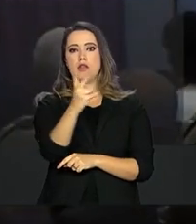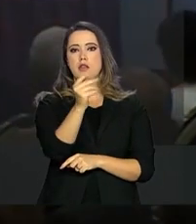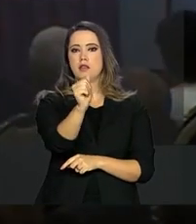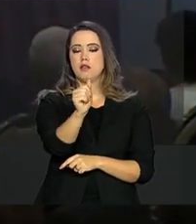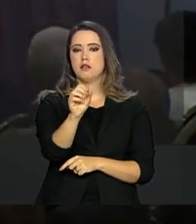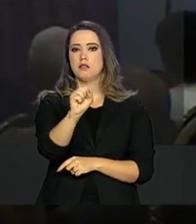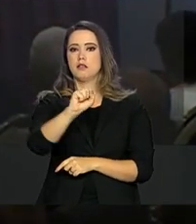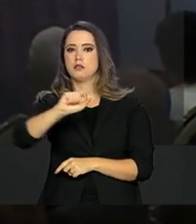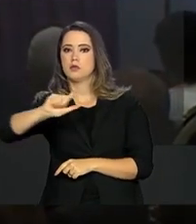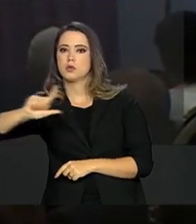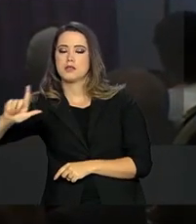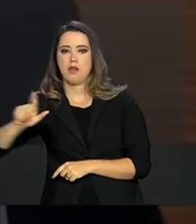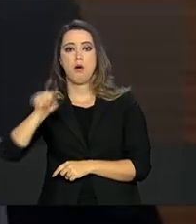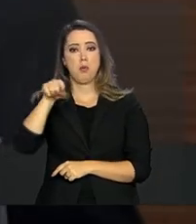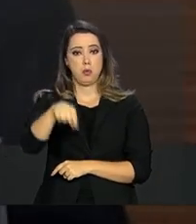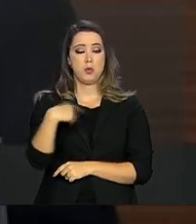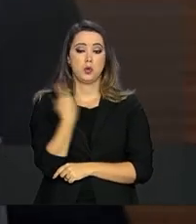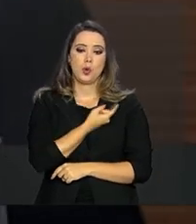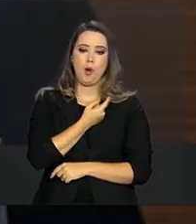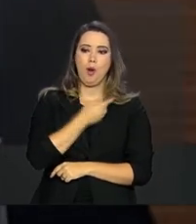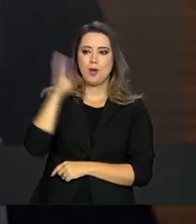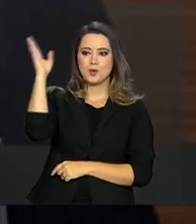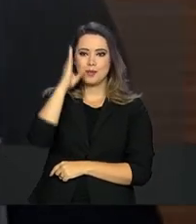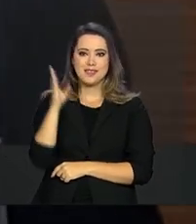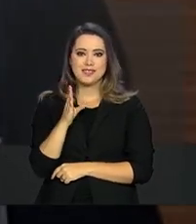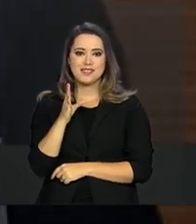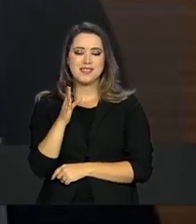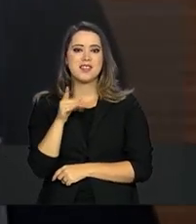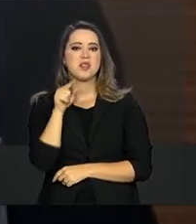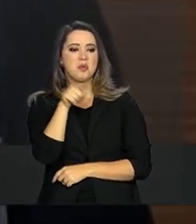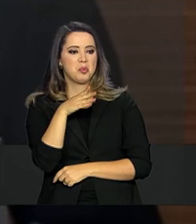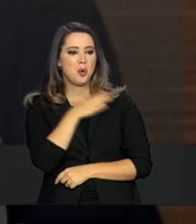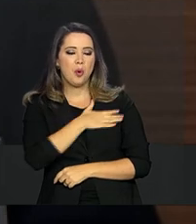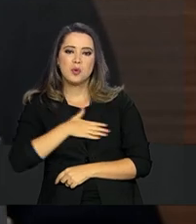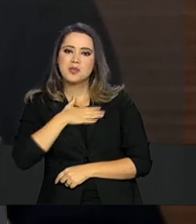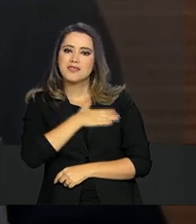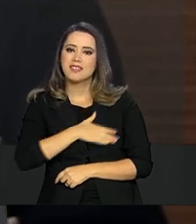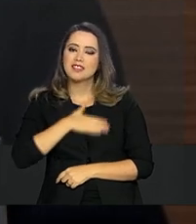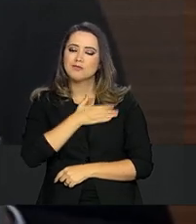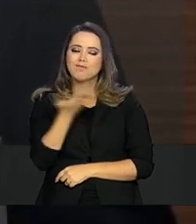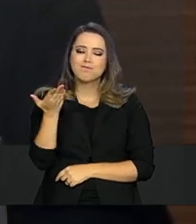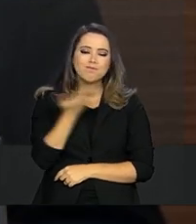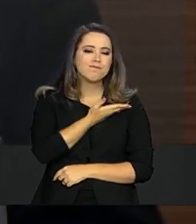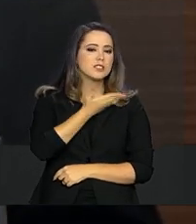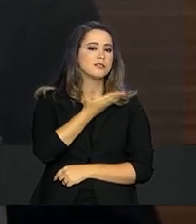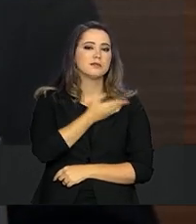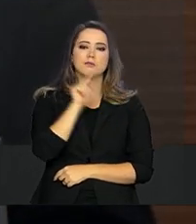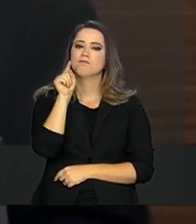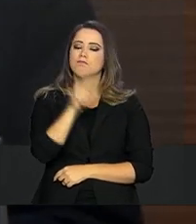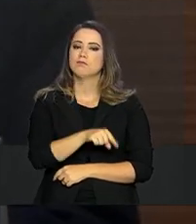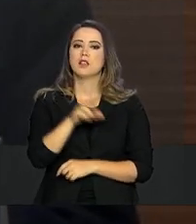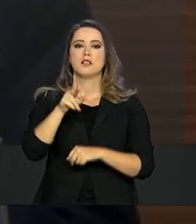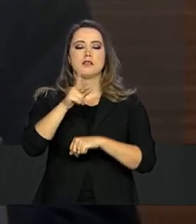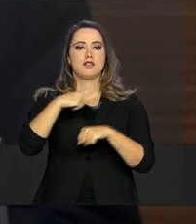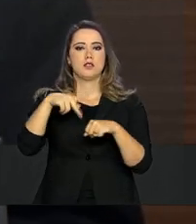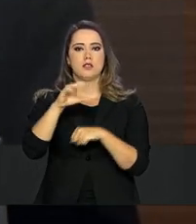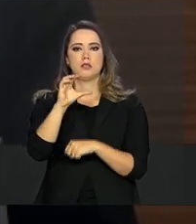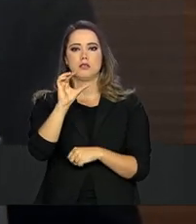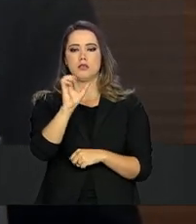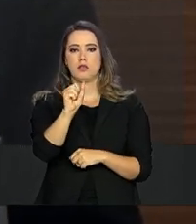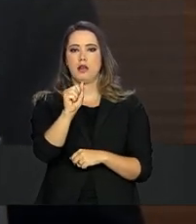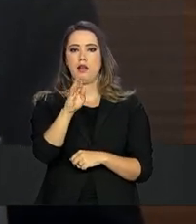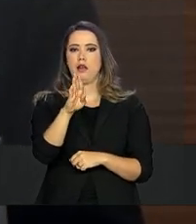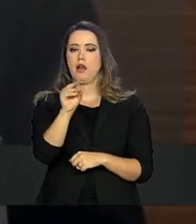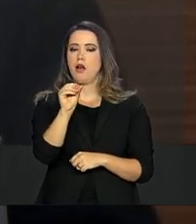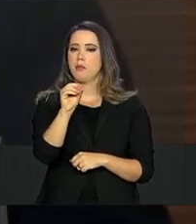verde e por toda a sua gente tem uma estima fraternal nós nos sentimos aqui como se estivesse